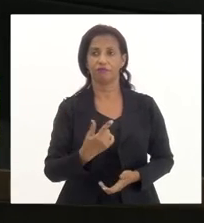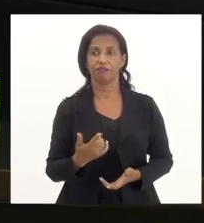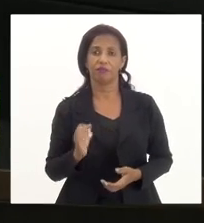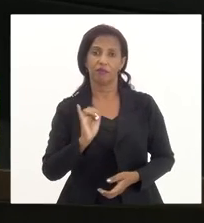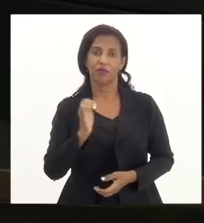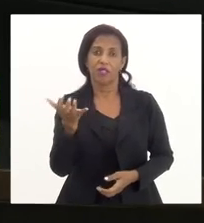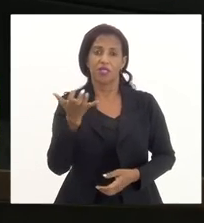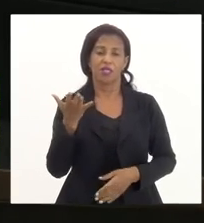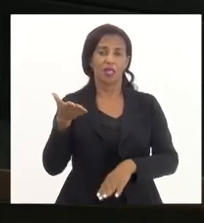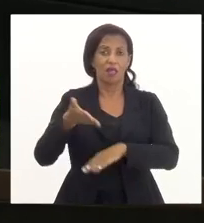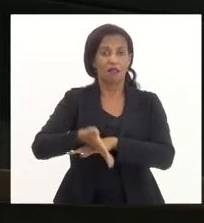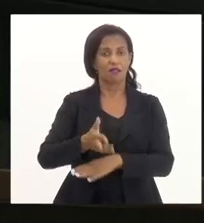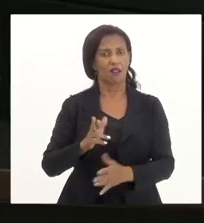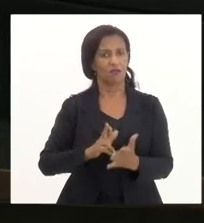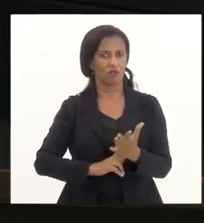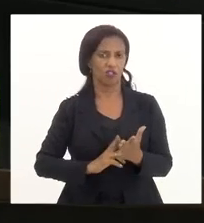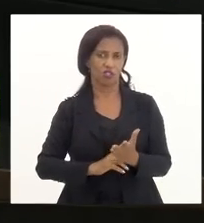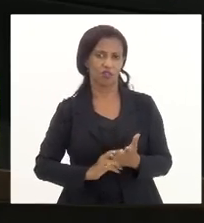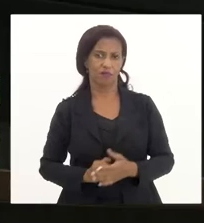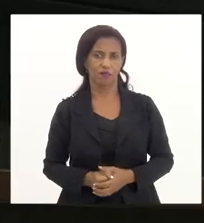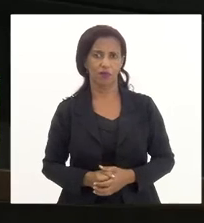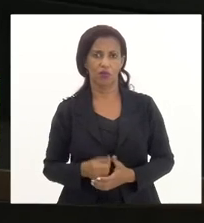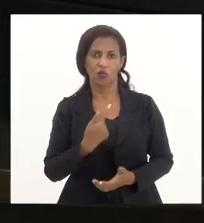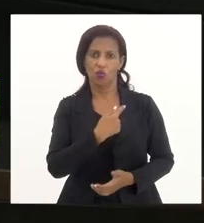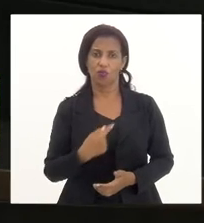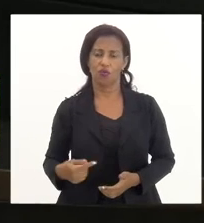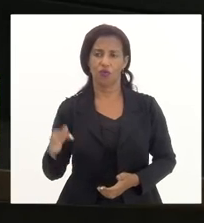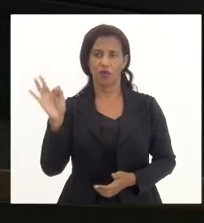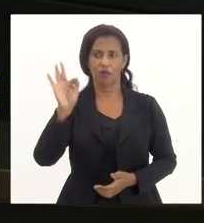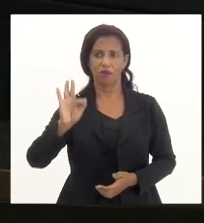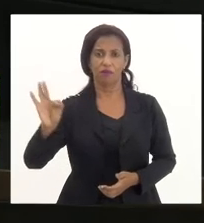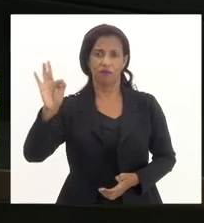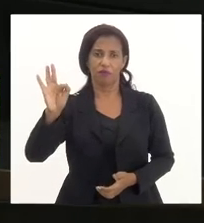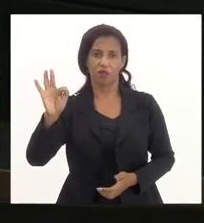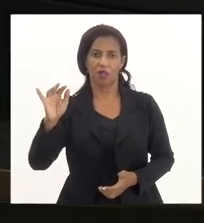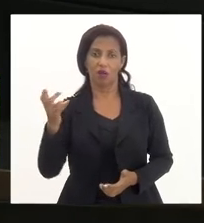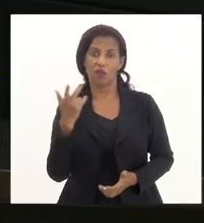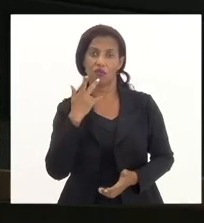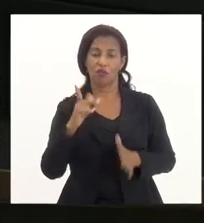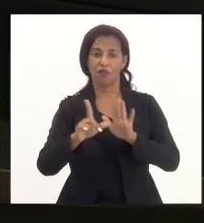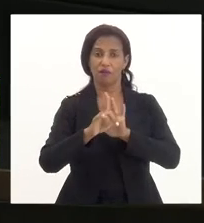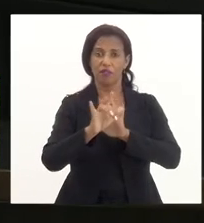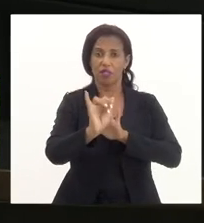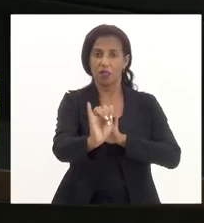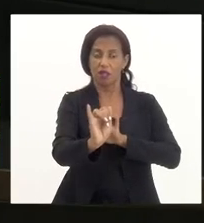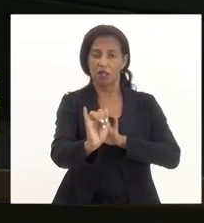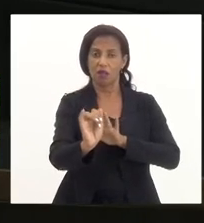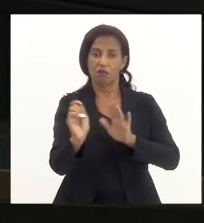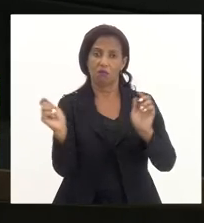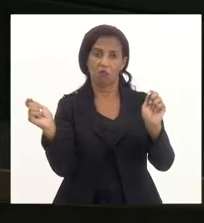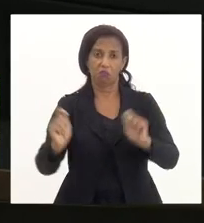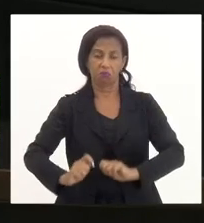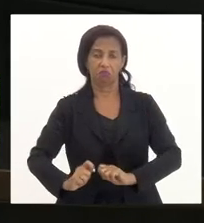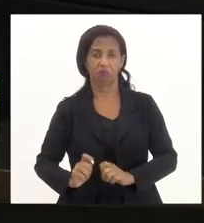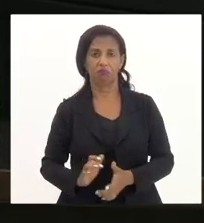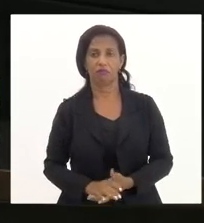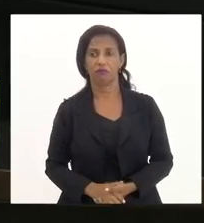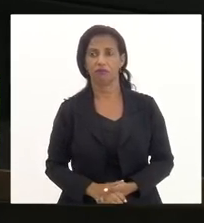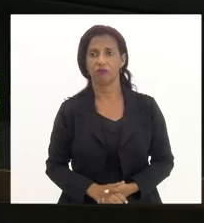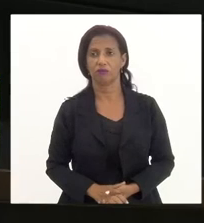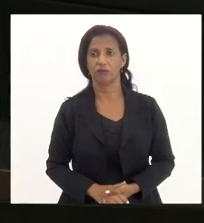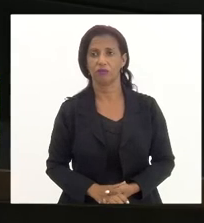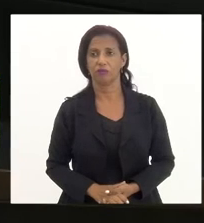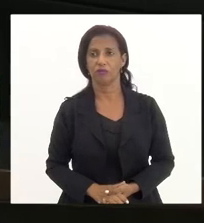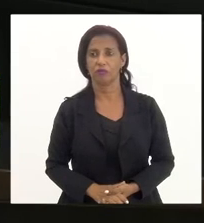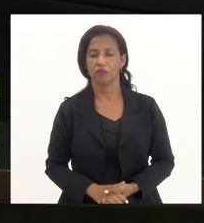quiser entrar no regime o governo federal ele editou a lei com a possibilidade o